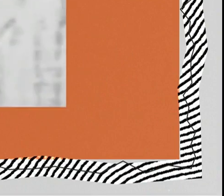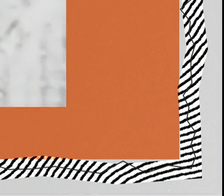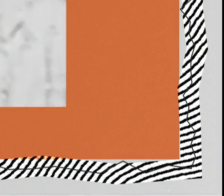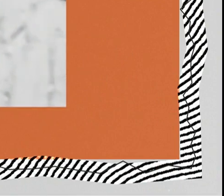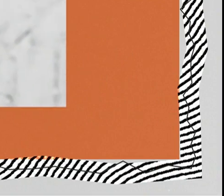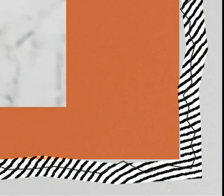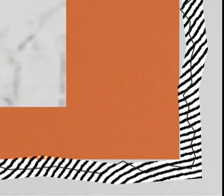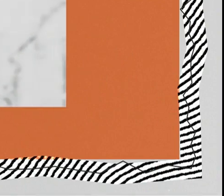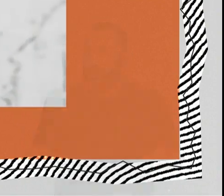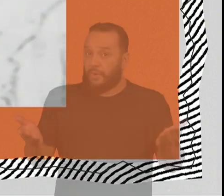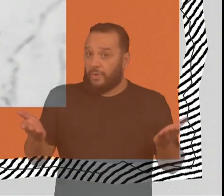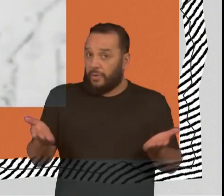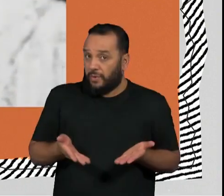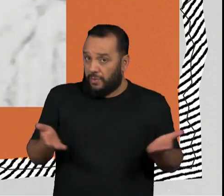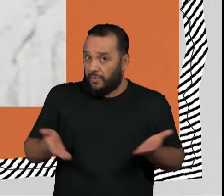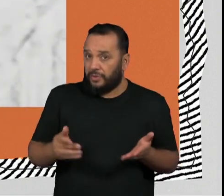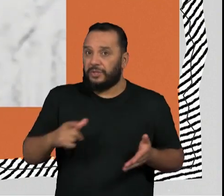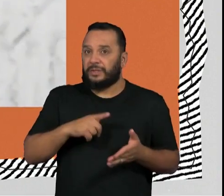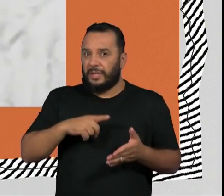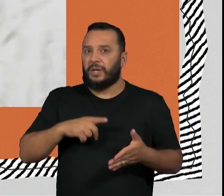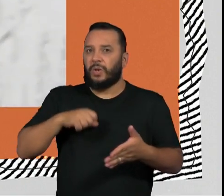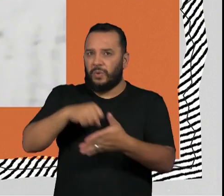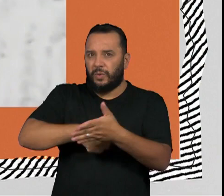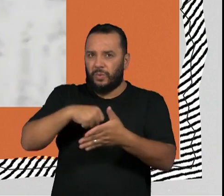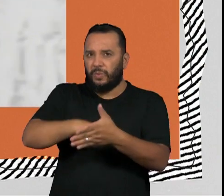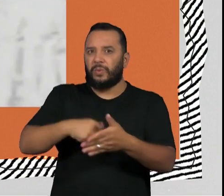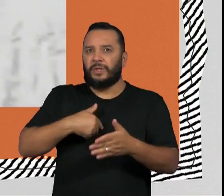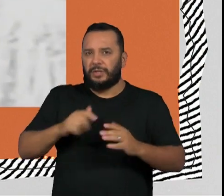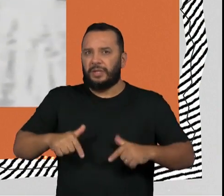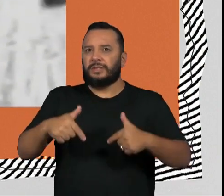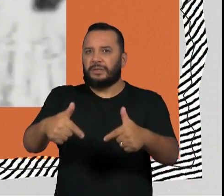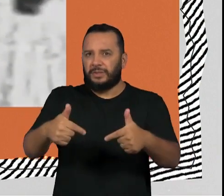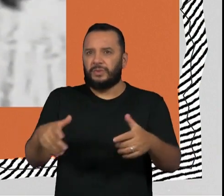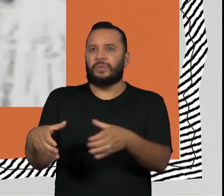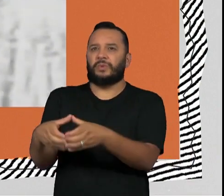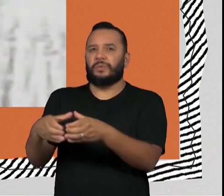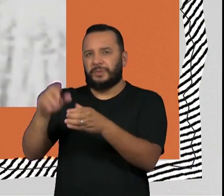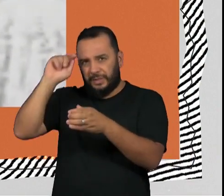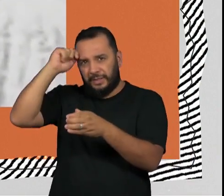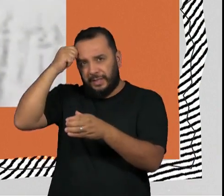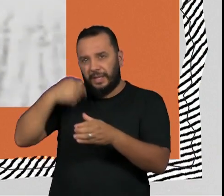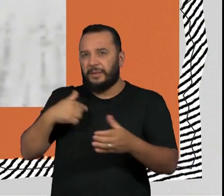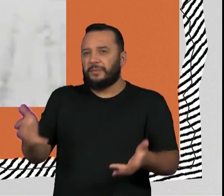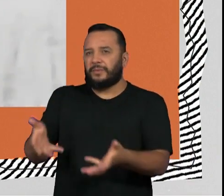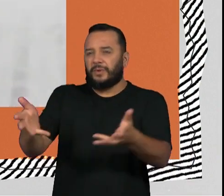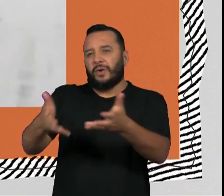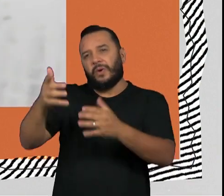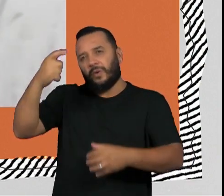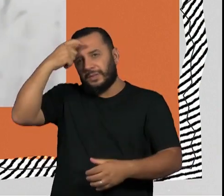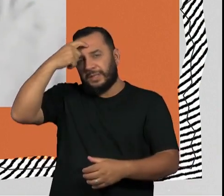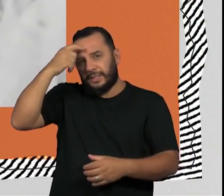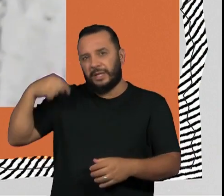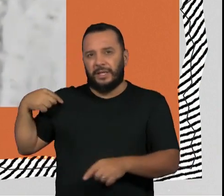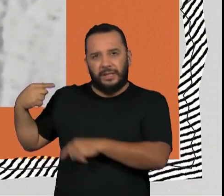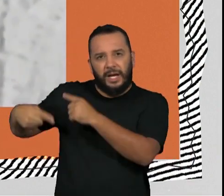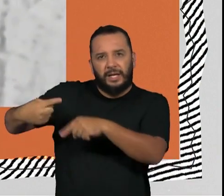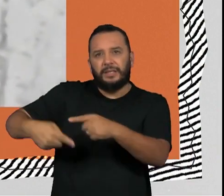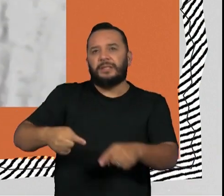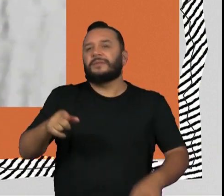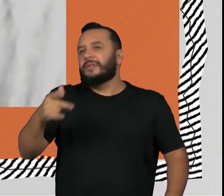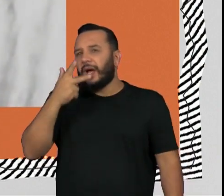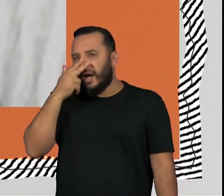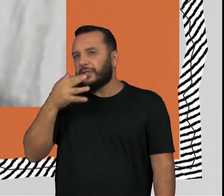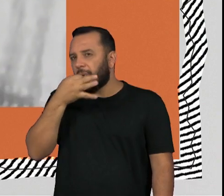E hoje a gente está numa luta aí tremenda, né? Formando os grupos de negros para tomar consciência da nossa raiz. O que a senhora acha disso?